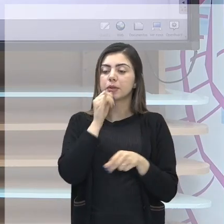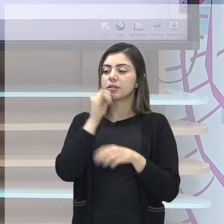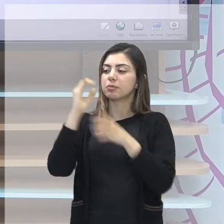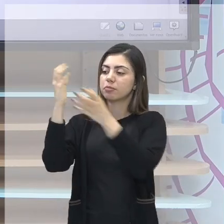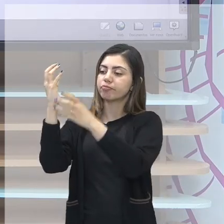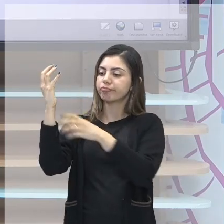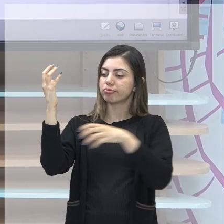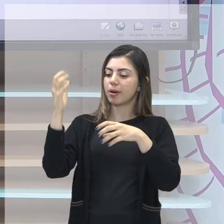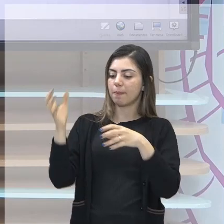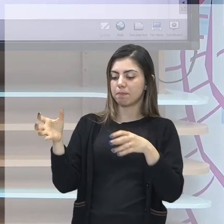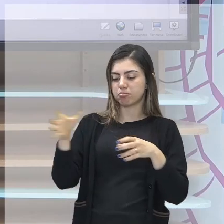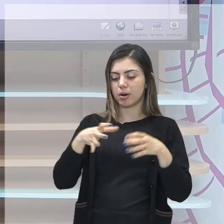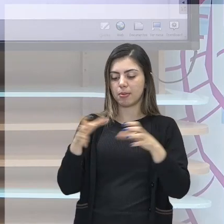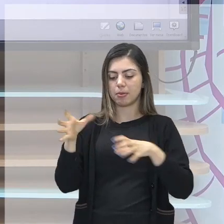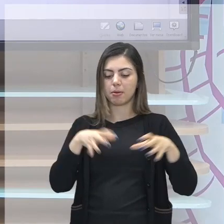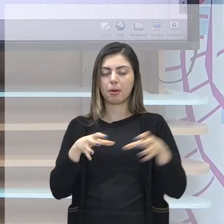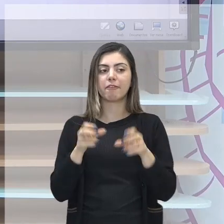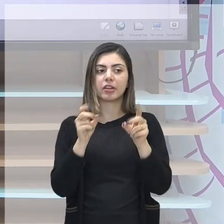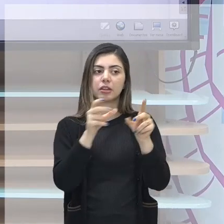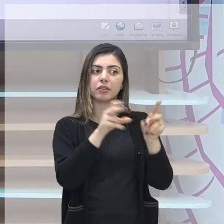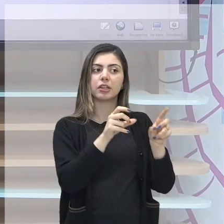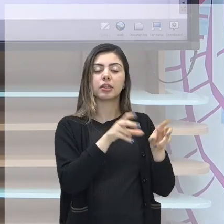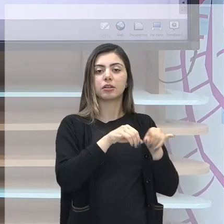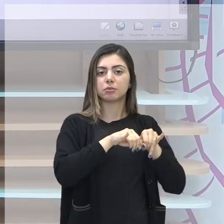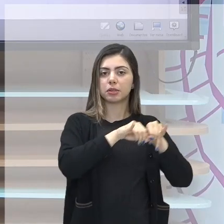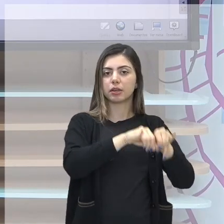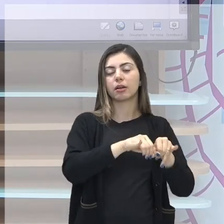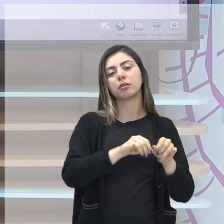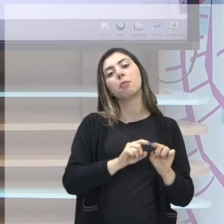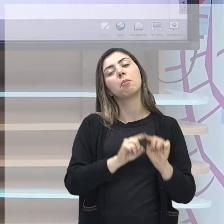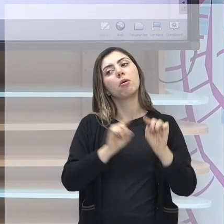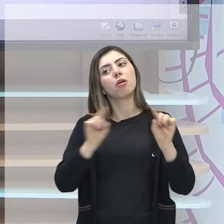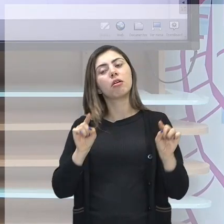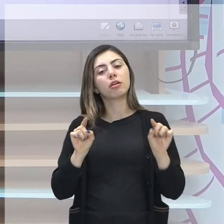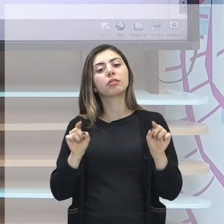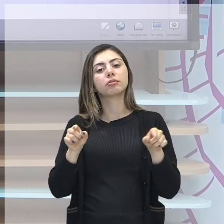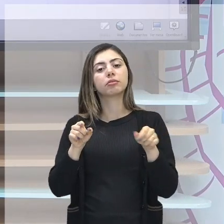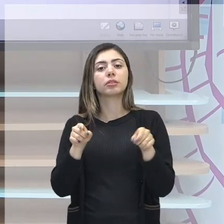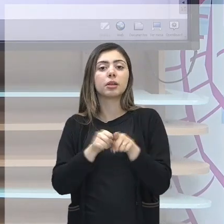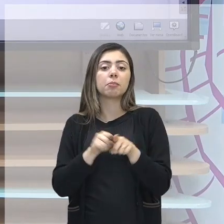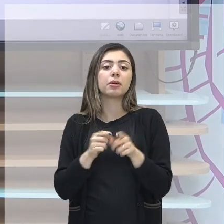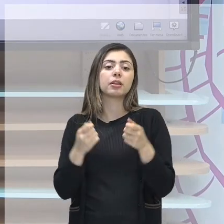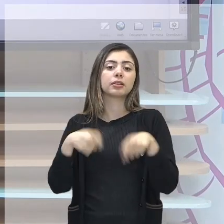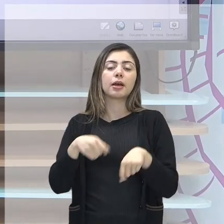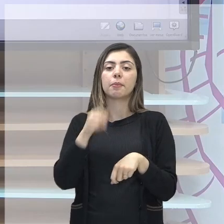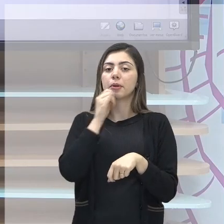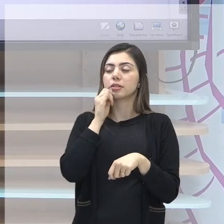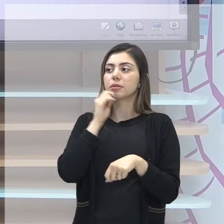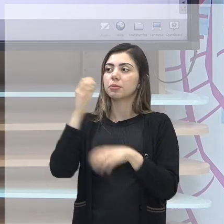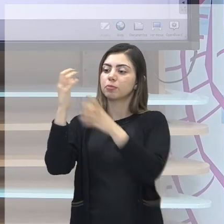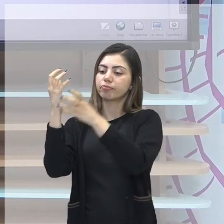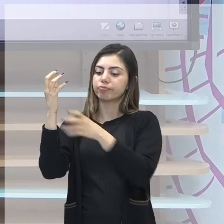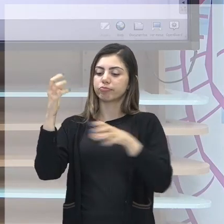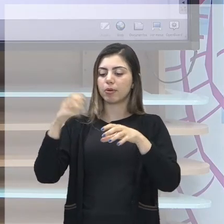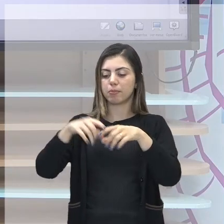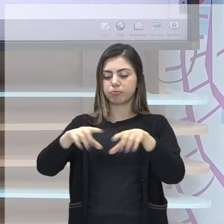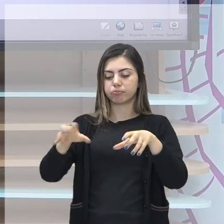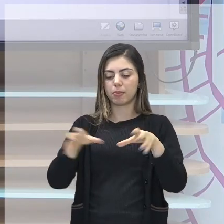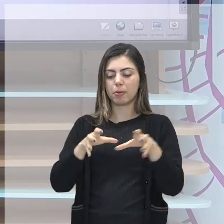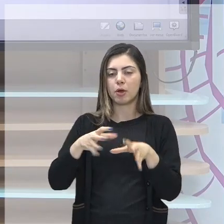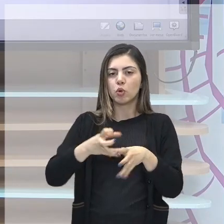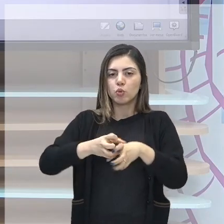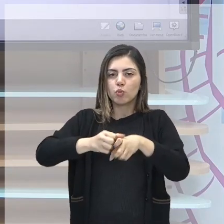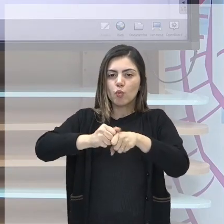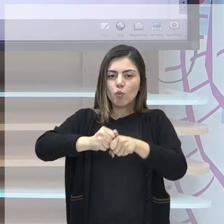vender como fruta no supermercado, certo? Mas a gente pode também beneficiar esse produto. Você pode pegar a laranja, pode tirar o